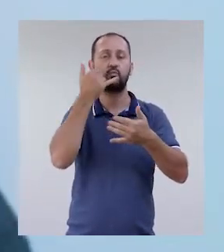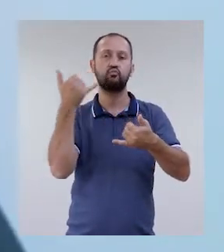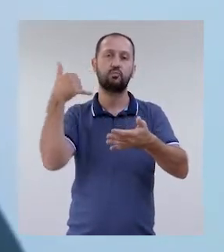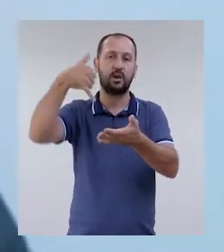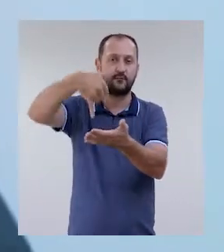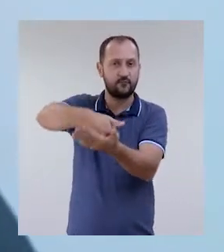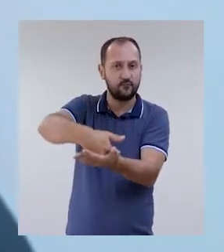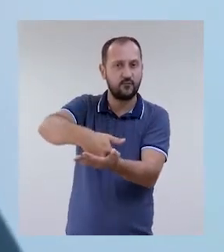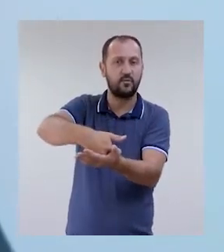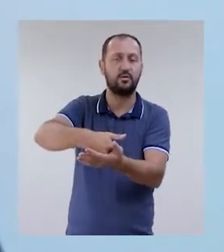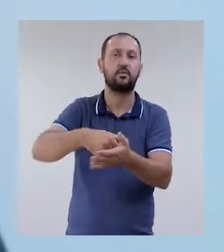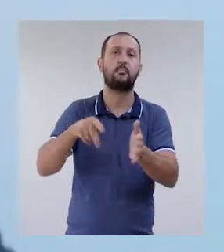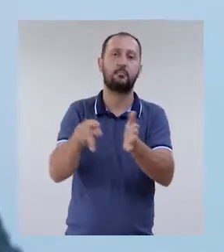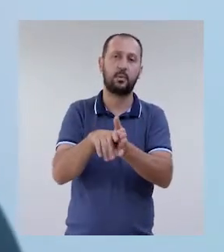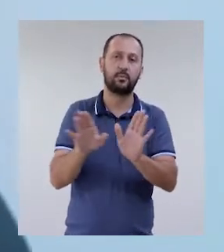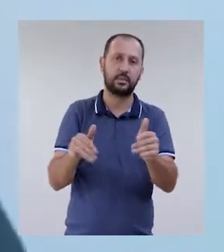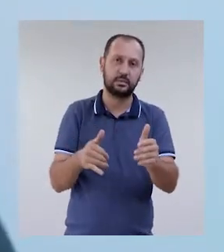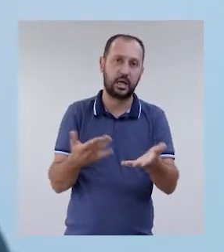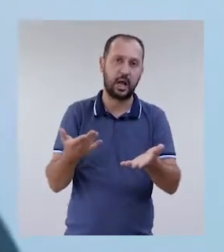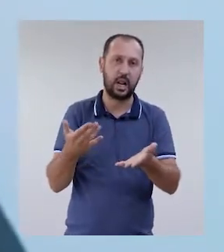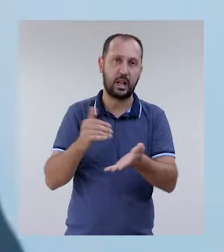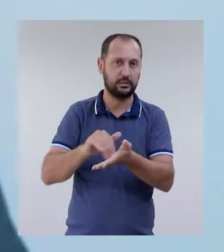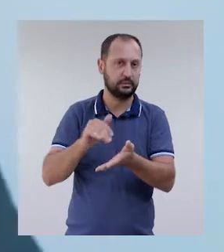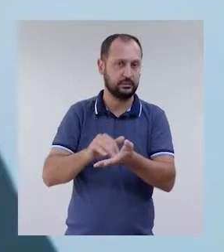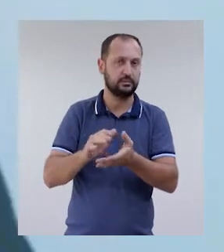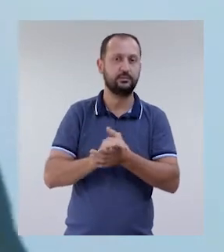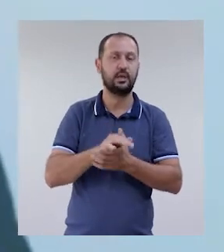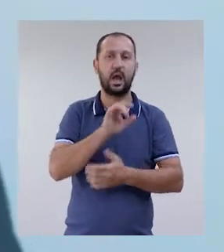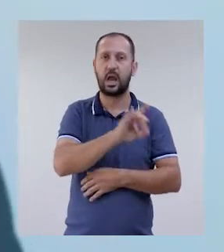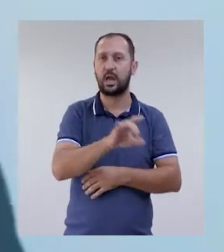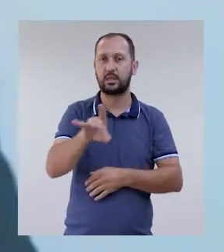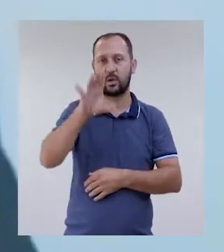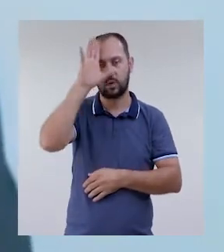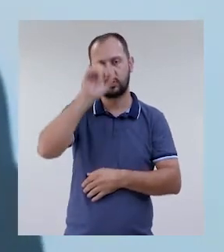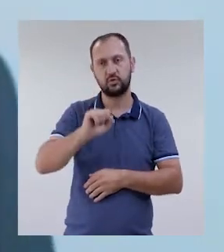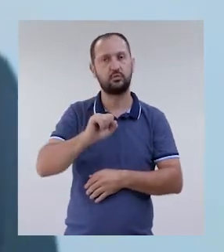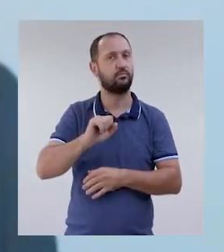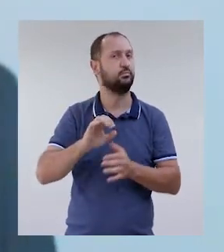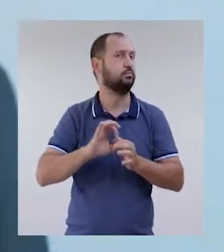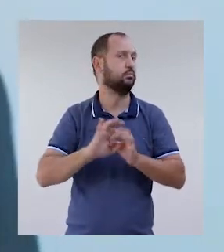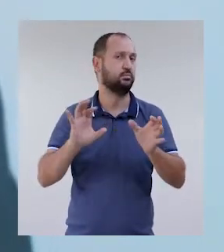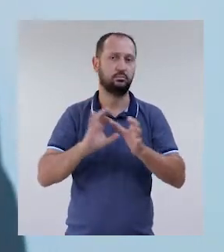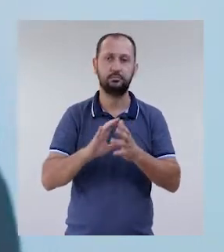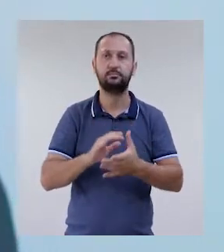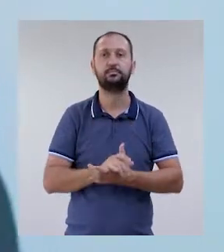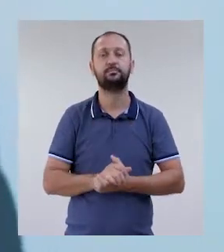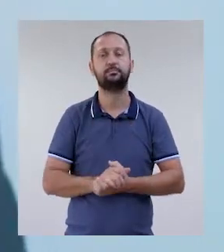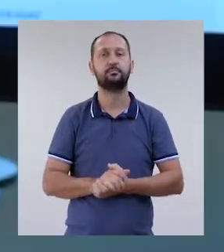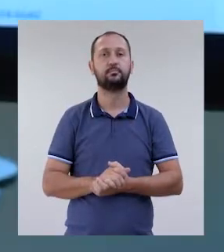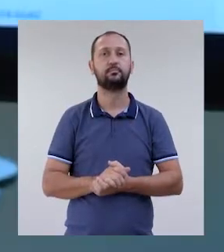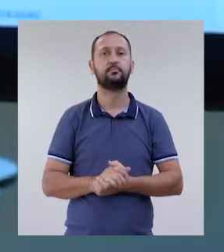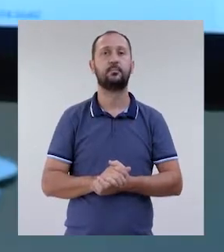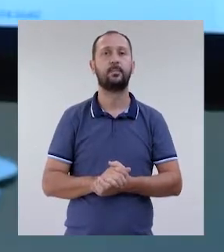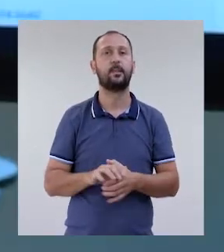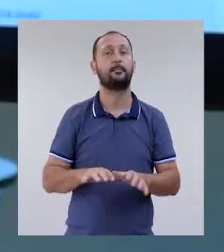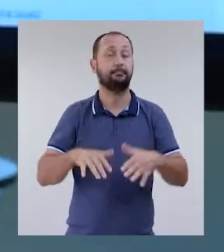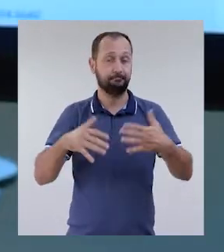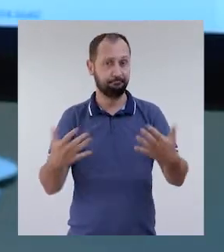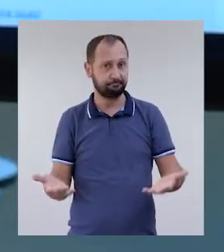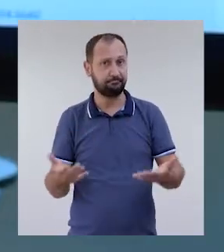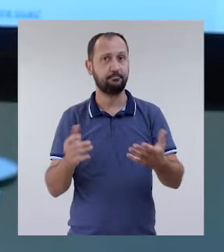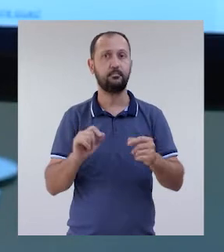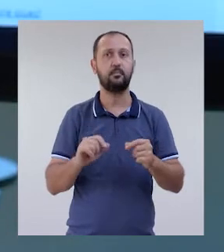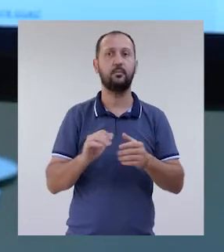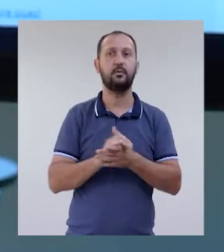um telefone fixo do próprio gabinete, enfim, cada um regula o formato como faz os atendimentos. Mas,